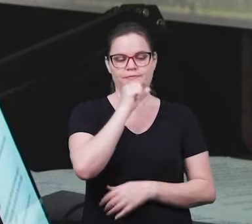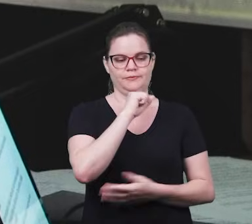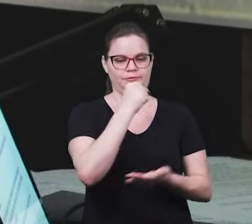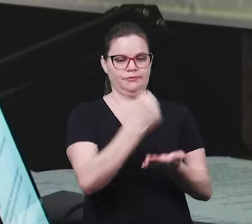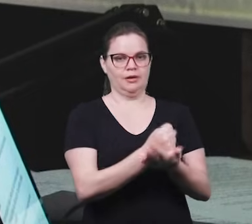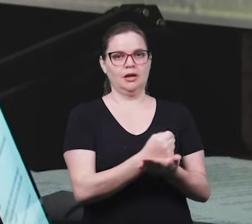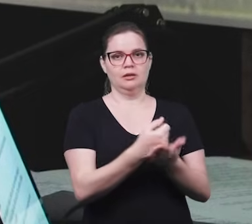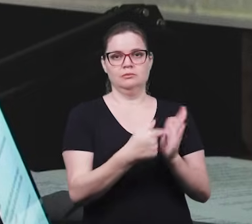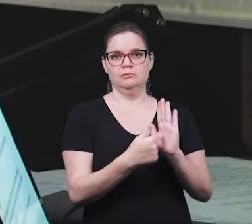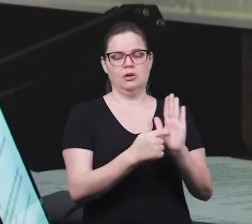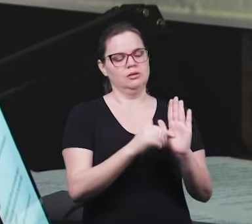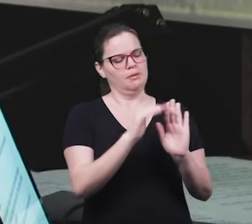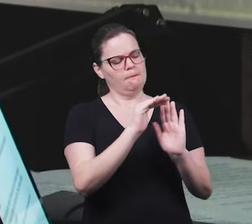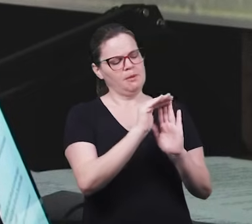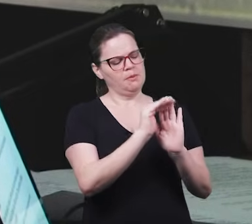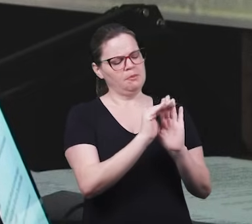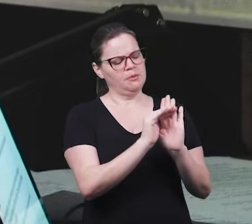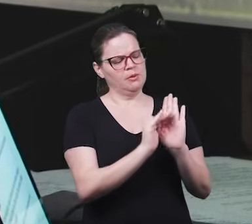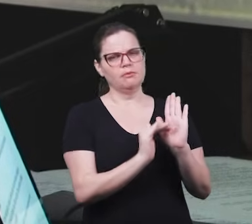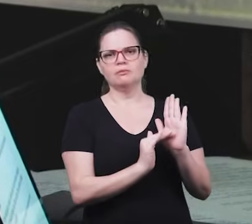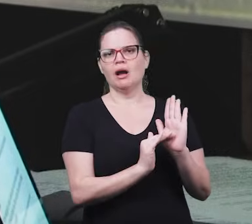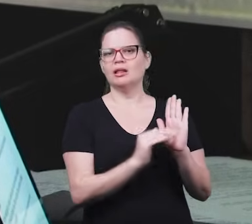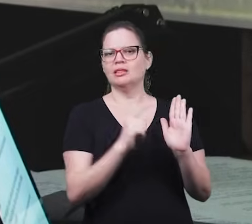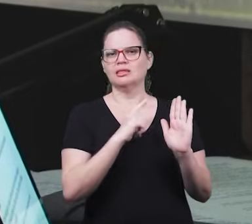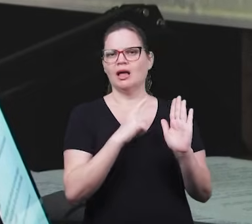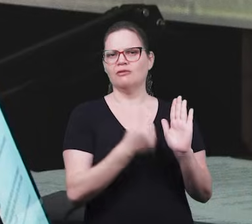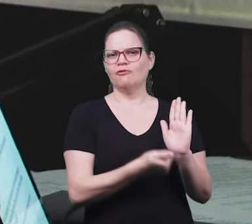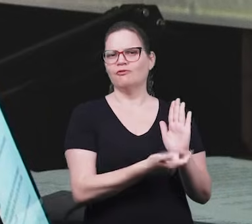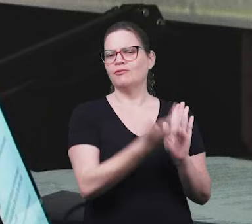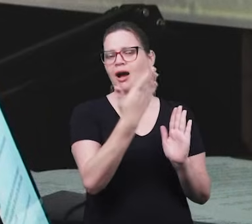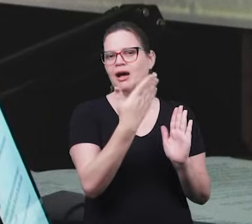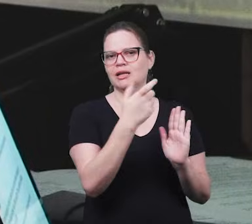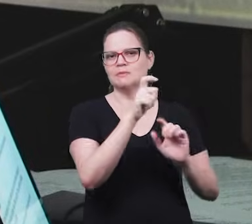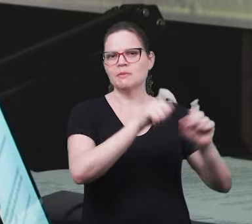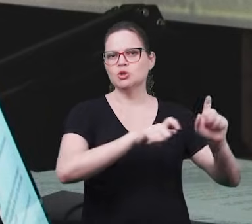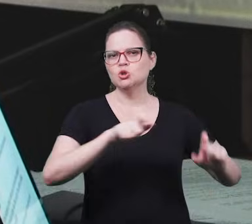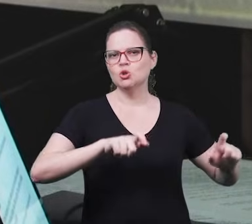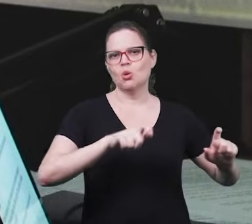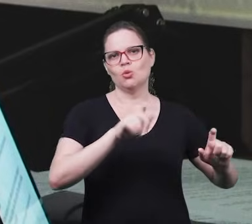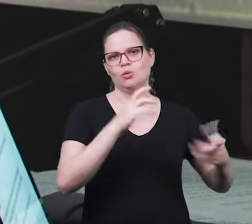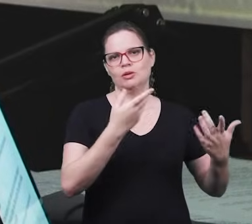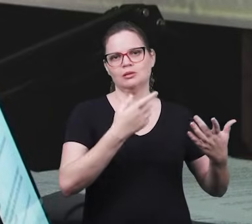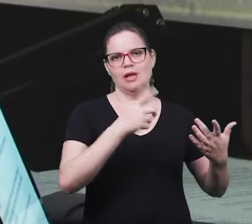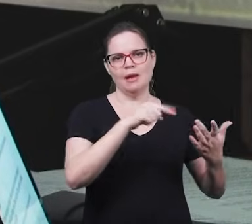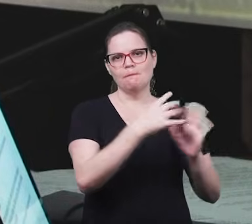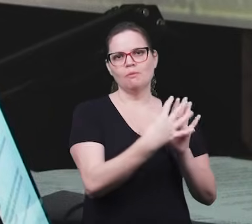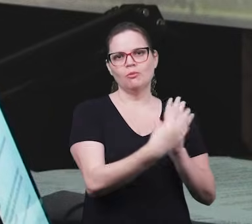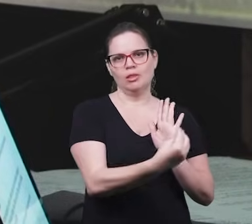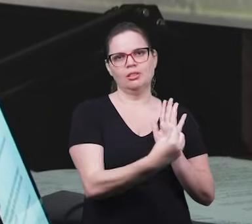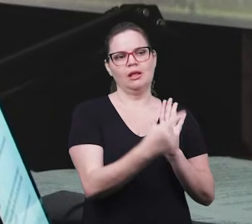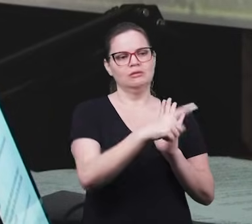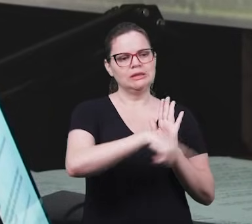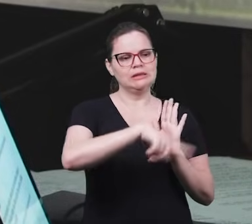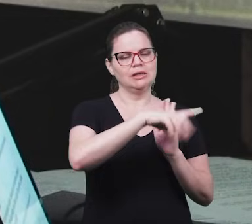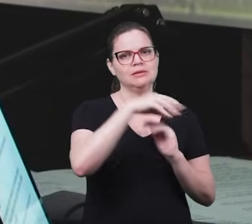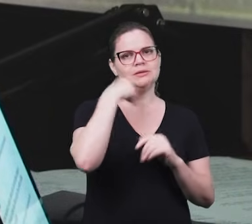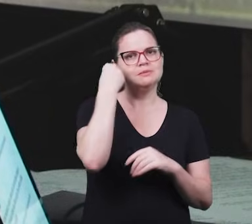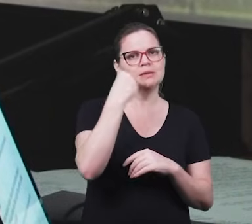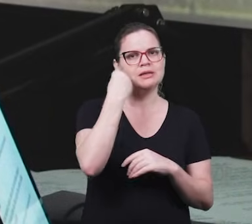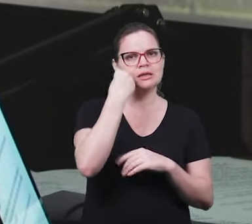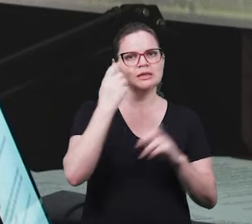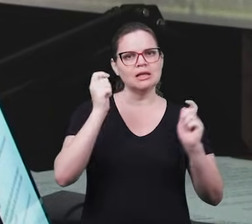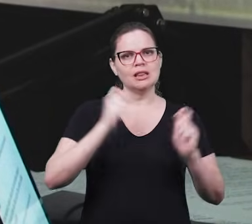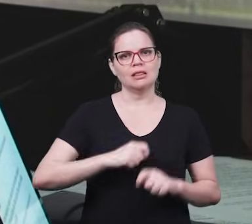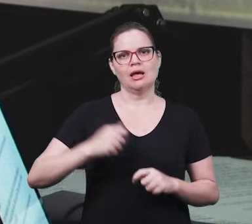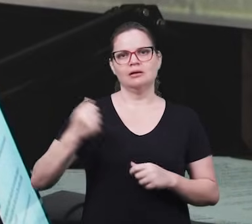o Velho Testamento ele está recheado de exemplos em que a madrugada foi uma experiência